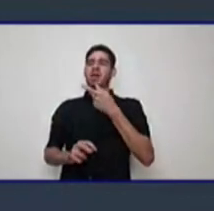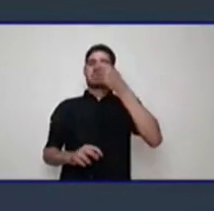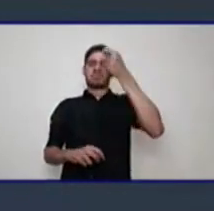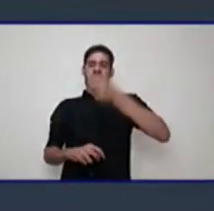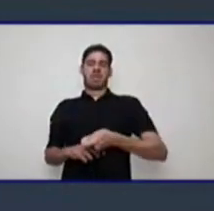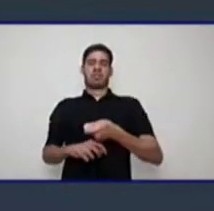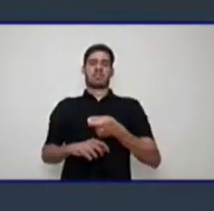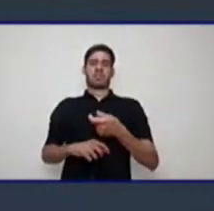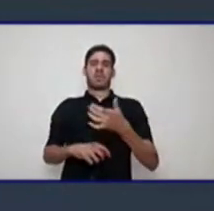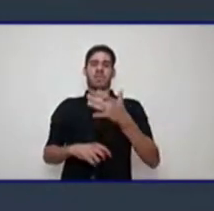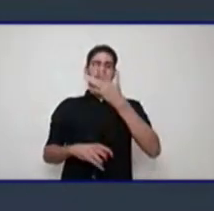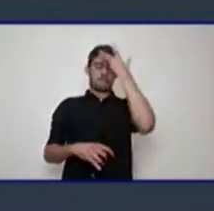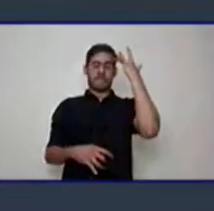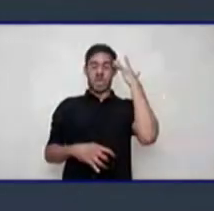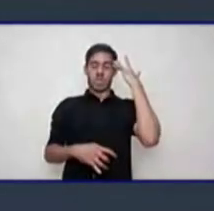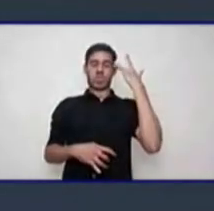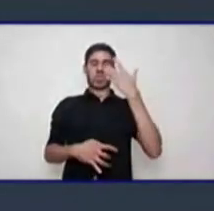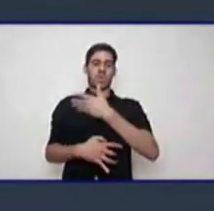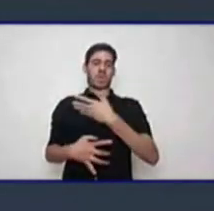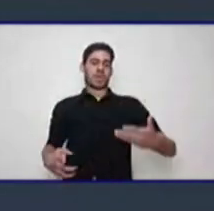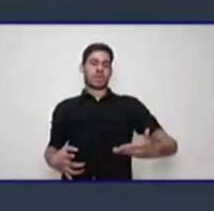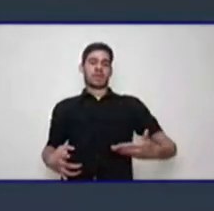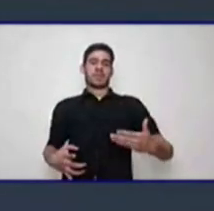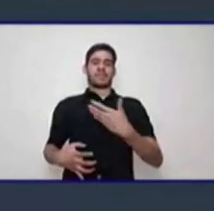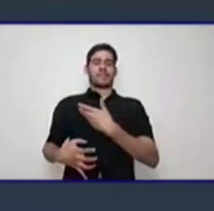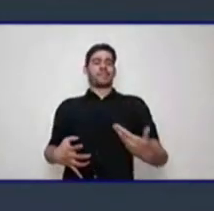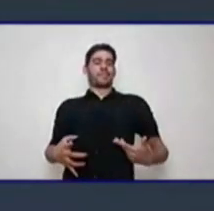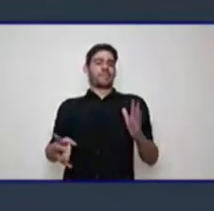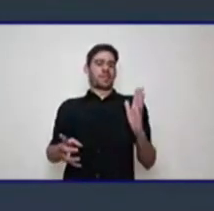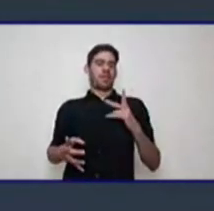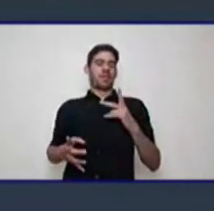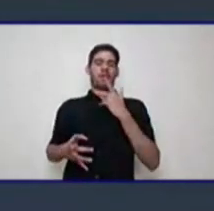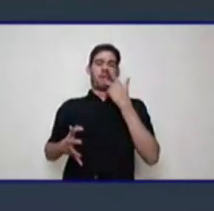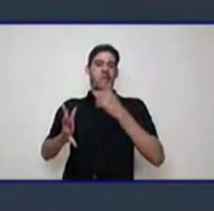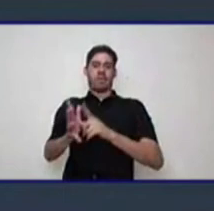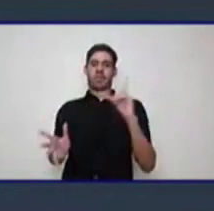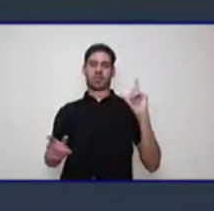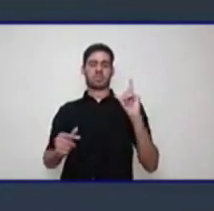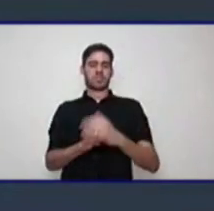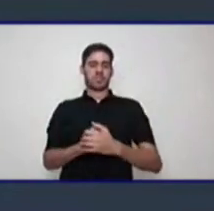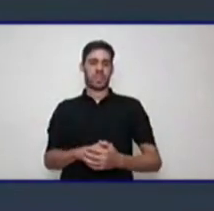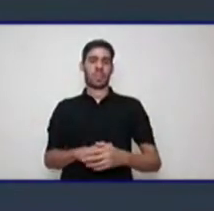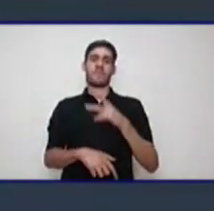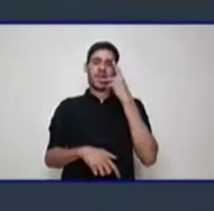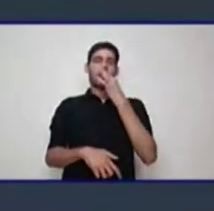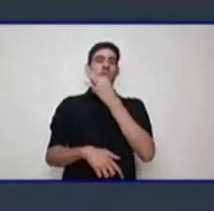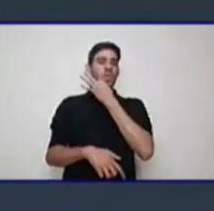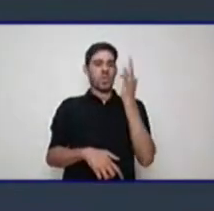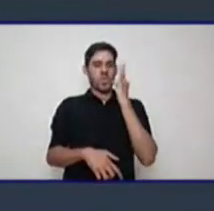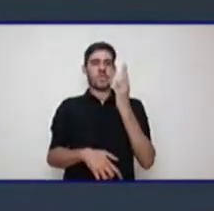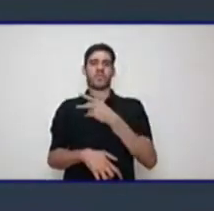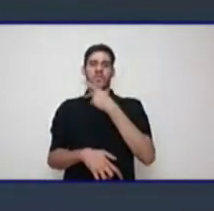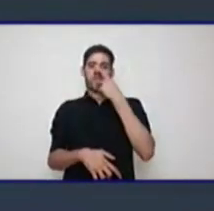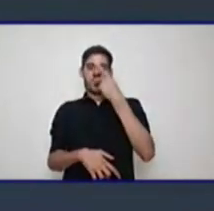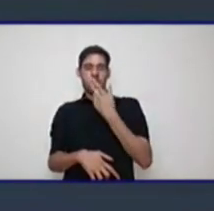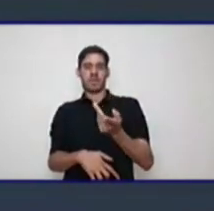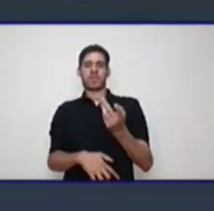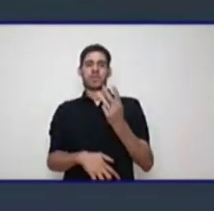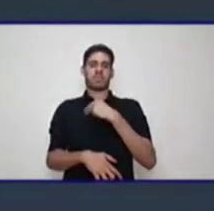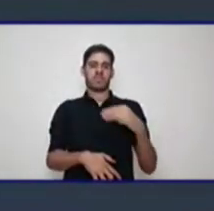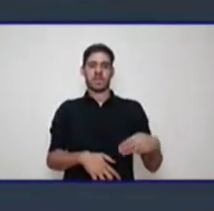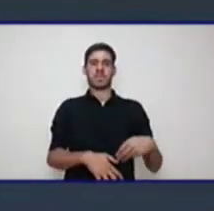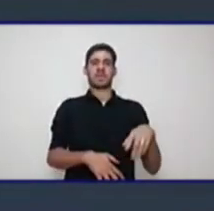agente político é uma antipropaganda, como salientou o ministro Tarcísio Vieira, como salientado pelo ministro